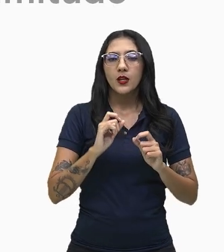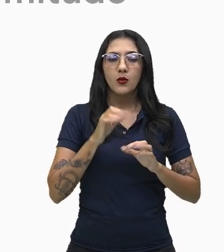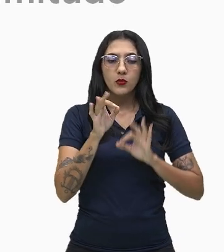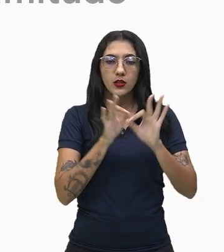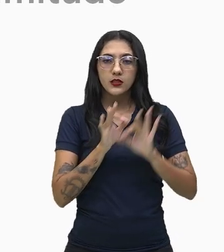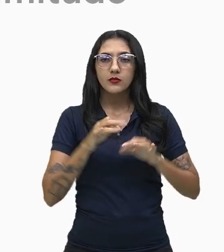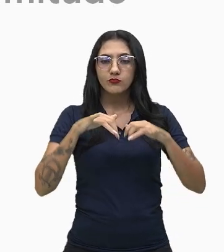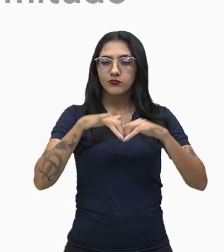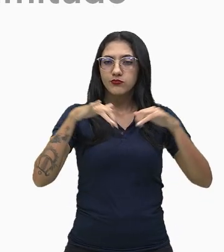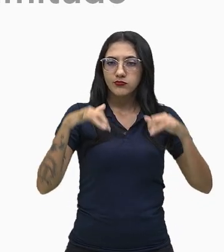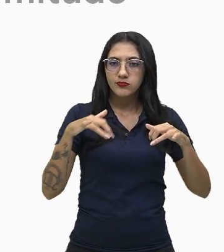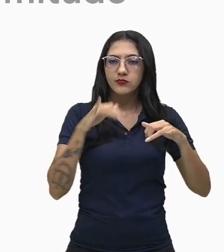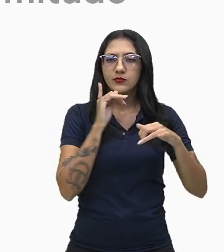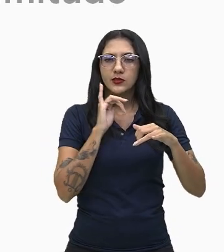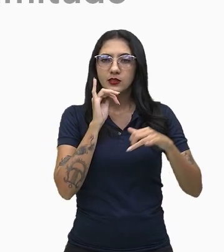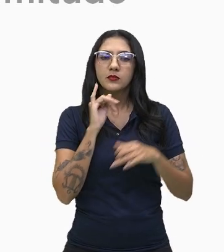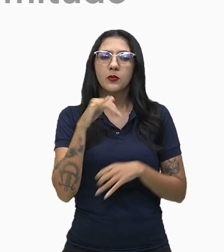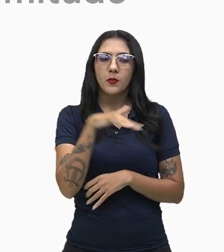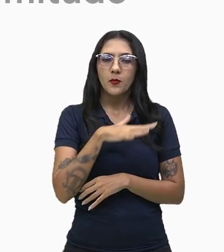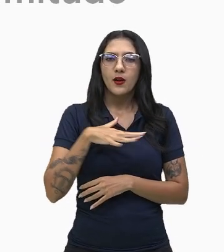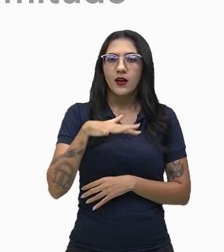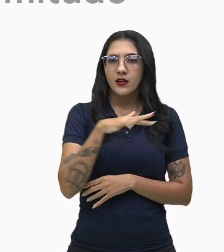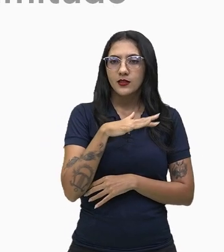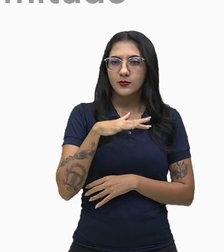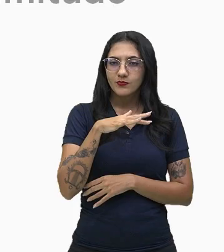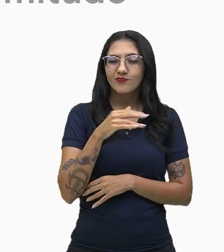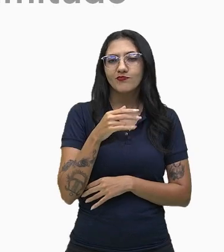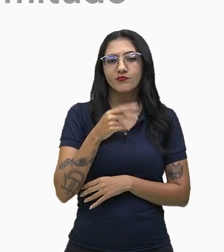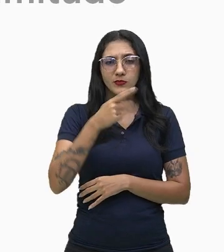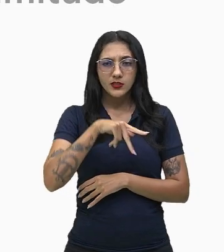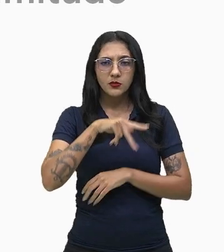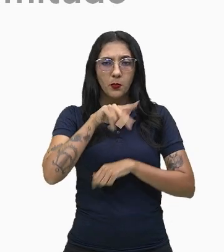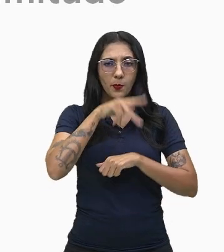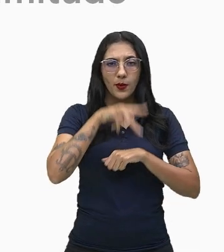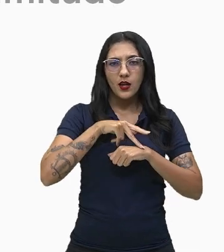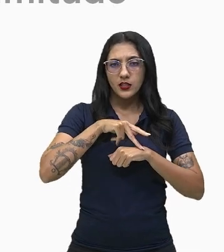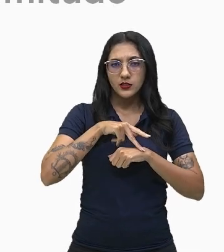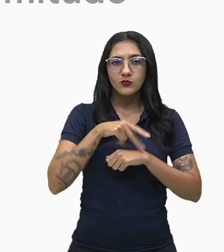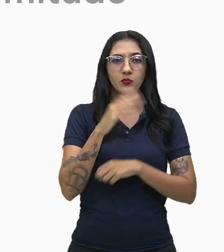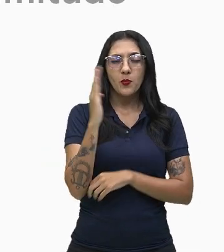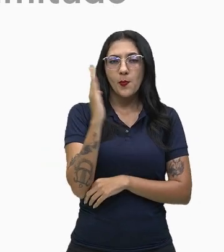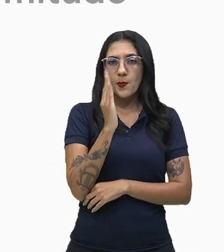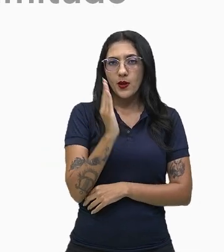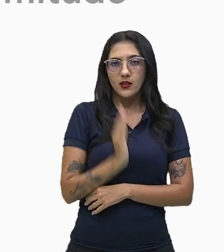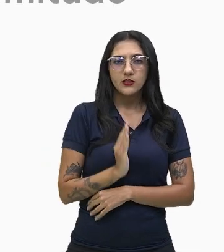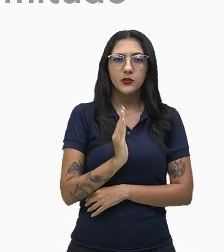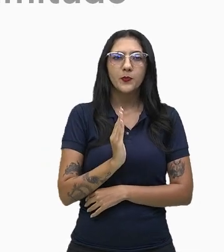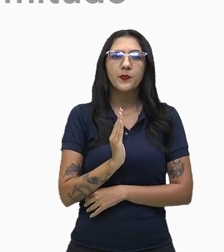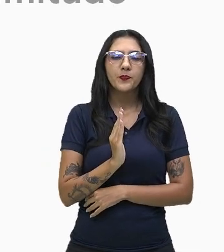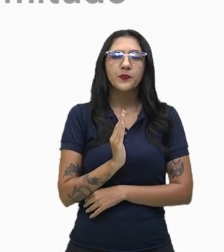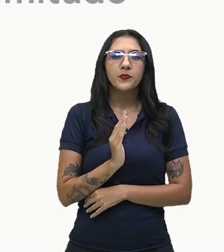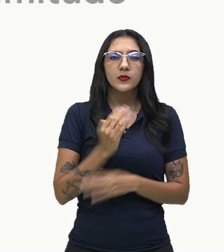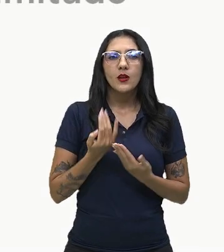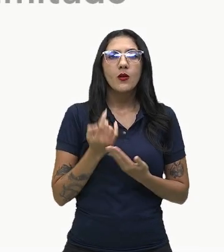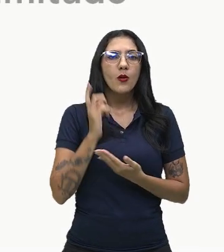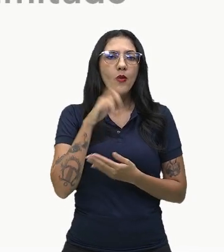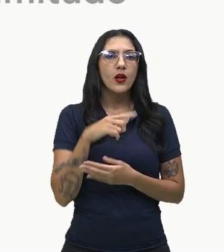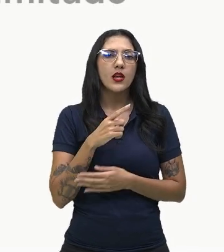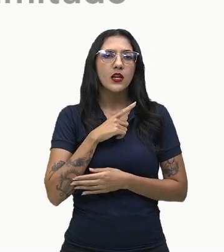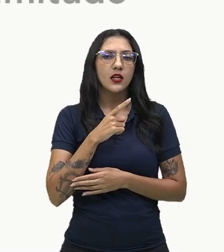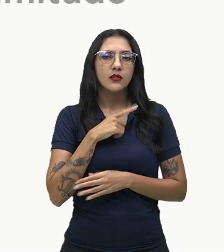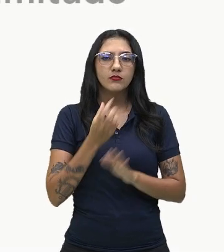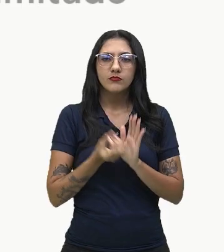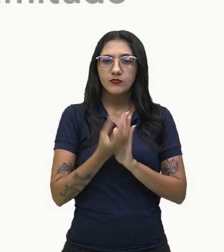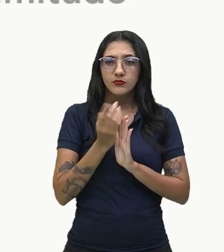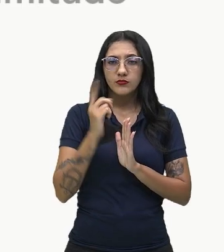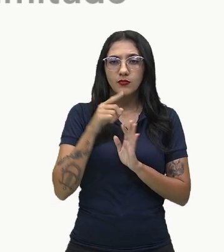Então eu vou pegar ali um determinado espaço, né, no caso o nosso país, o Brasil, ele foi feito, né,